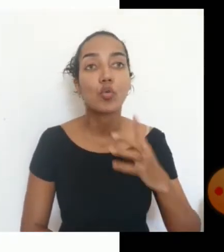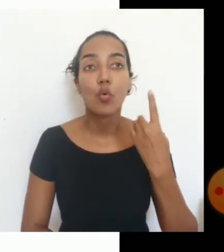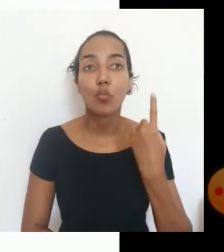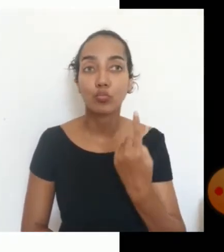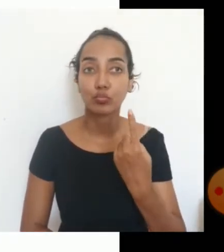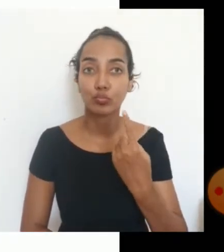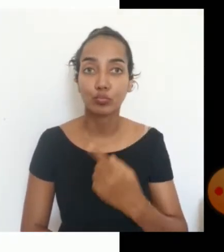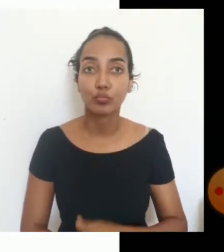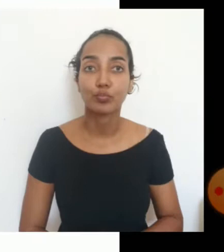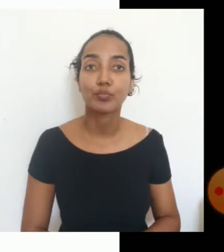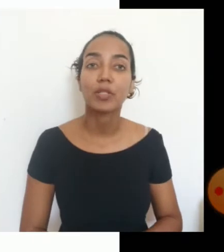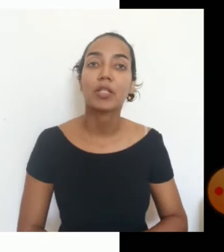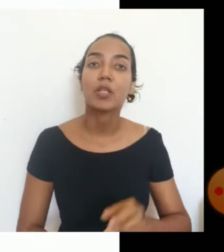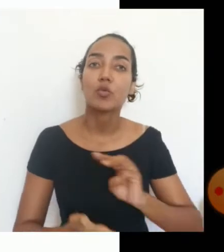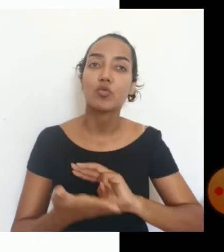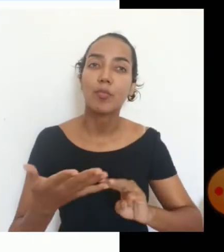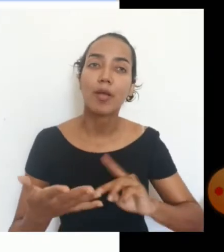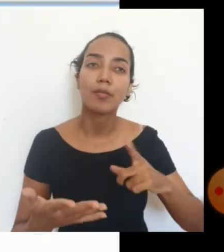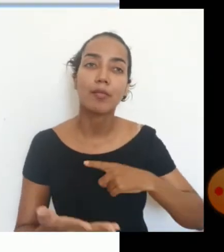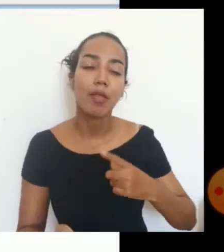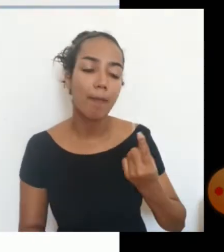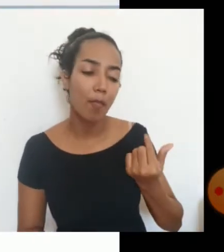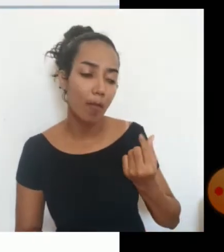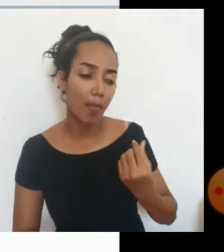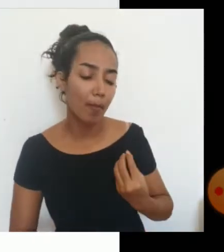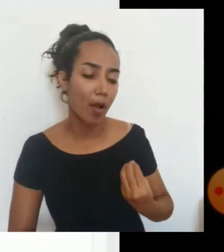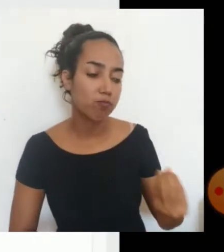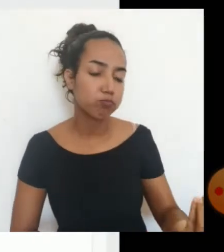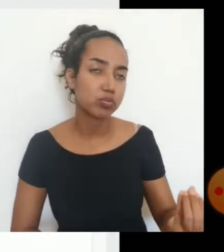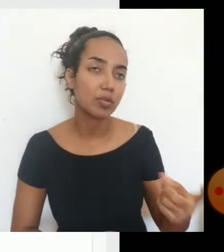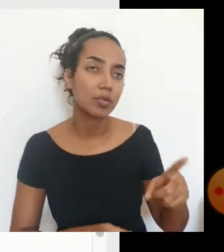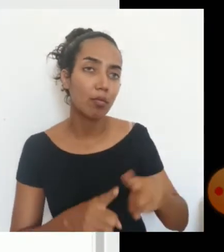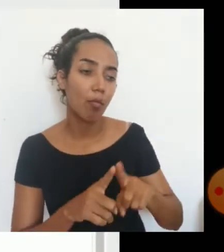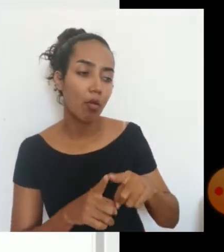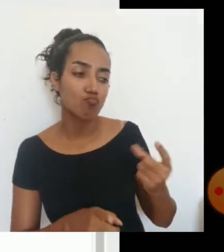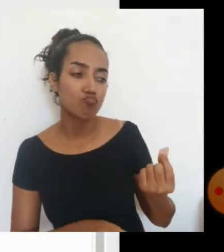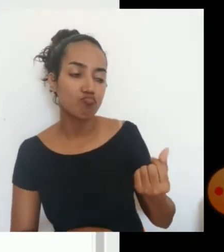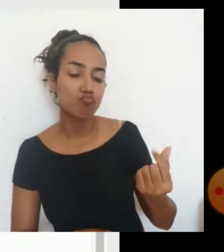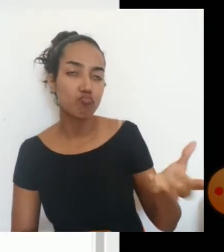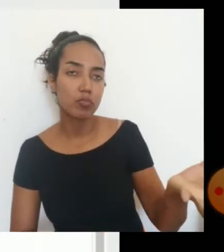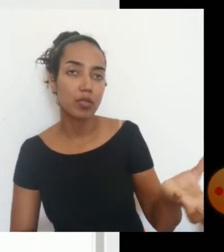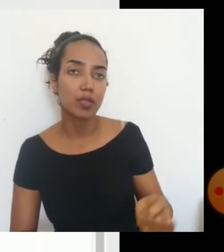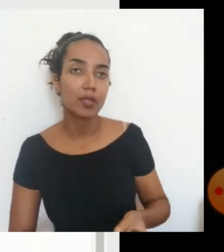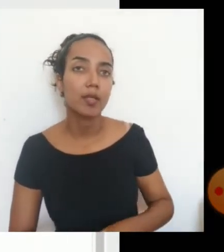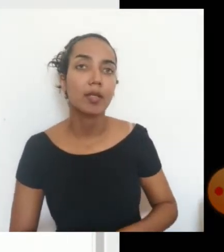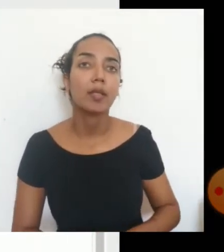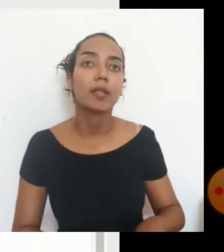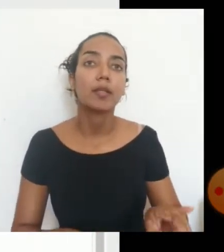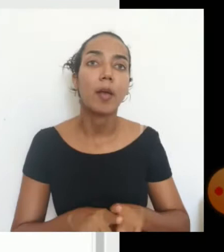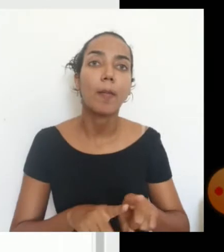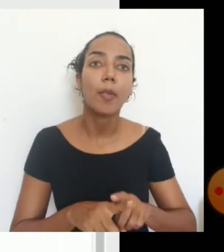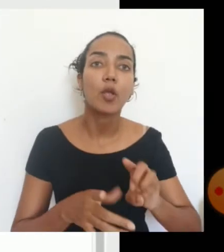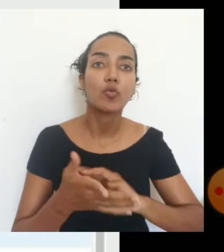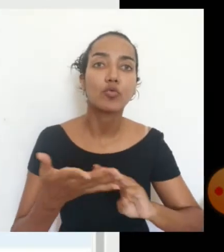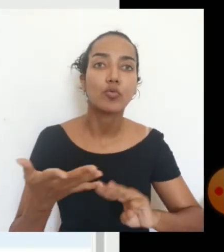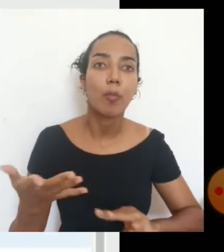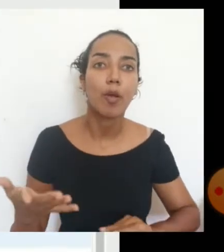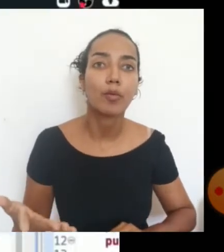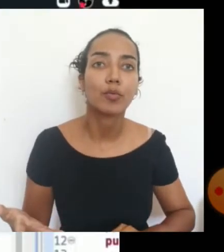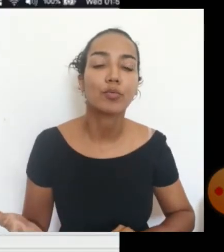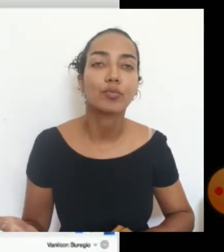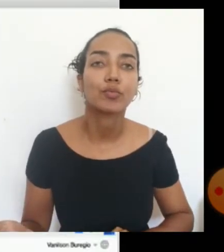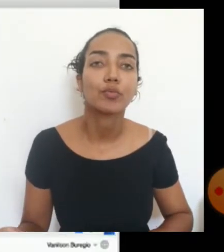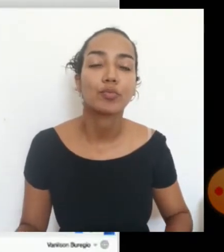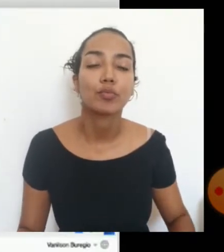creditar e debitar, além dos métodos get e set para cada um dos atributos, né? Na classe